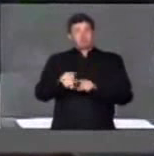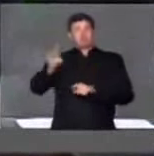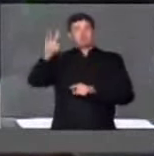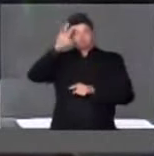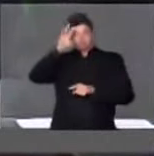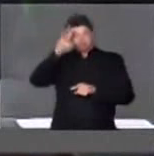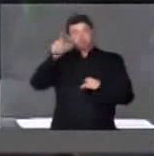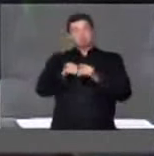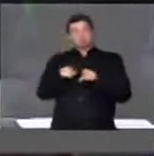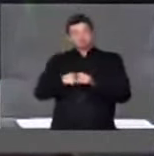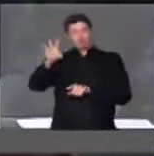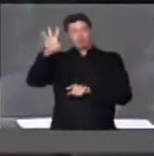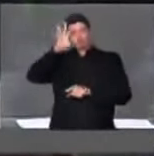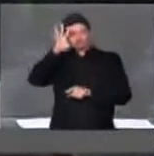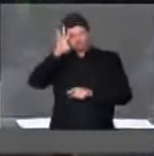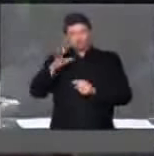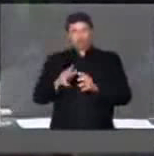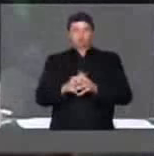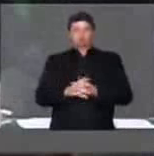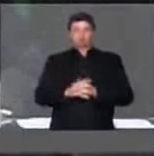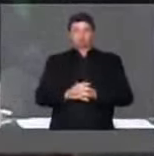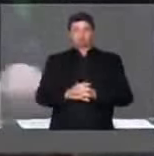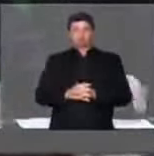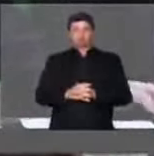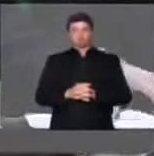na terça e na quarta-feira.